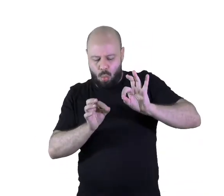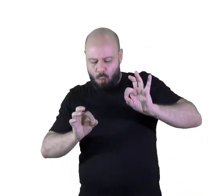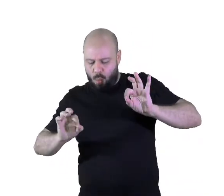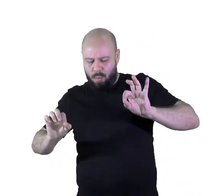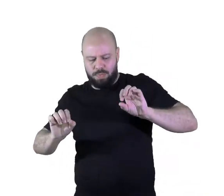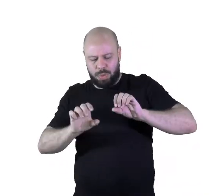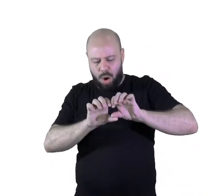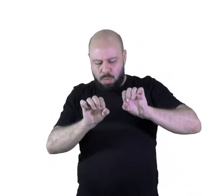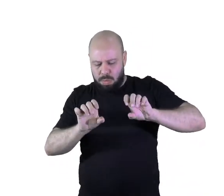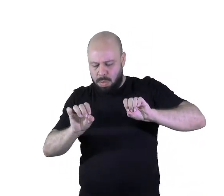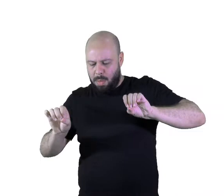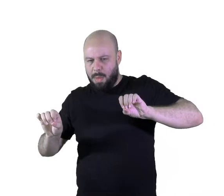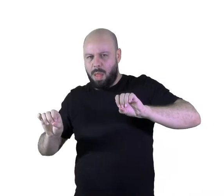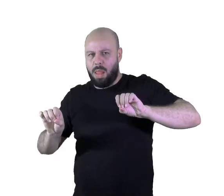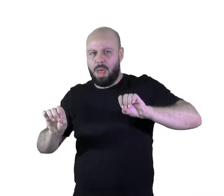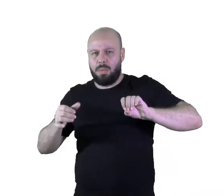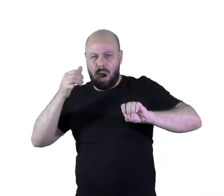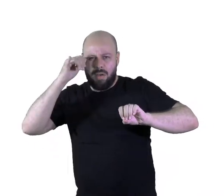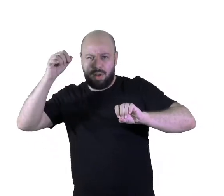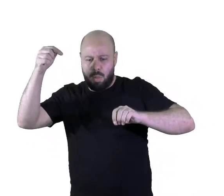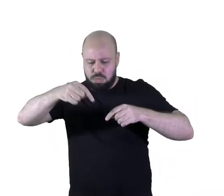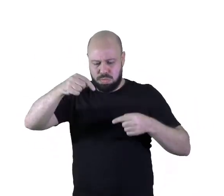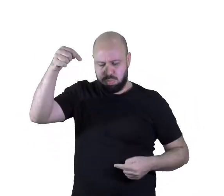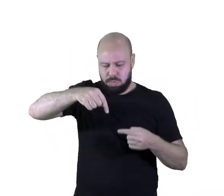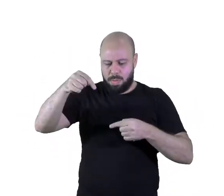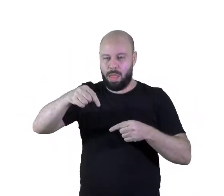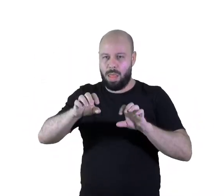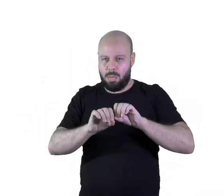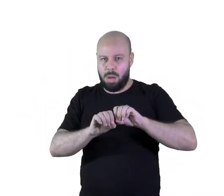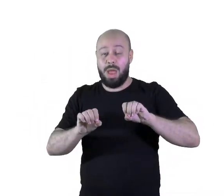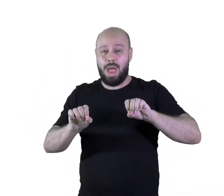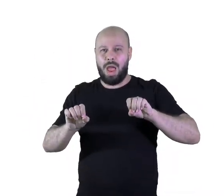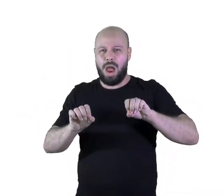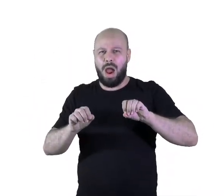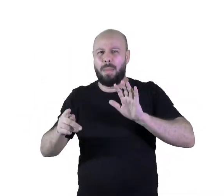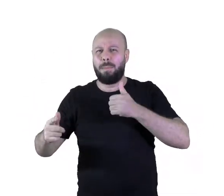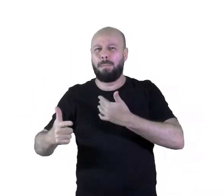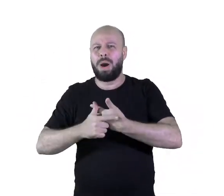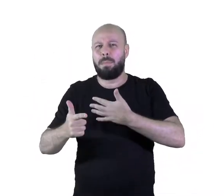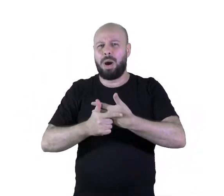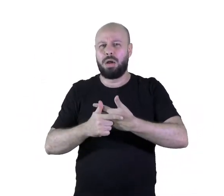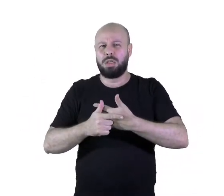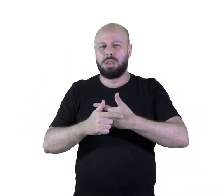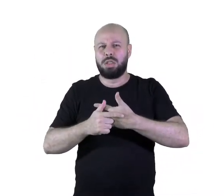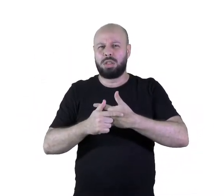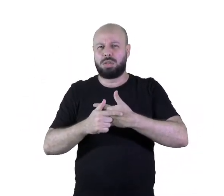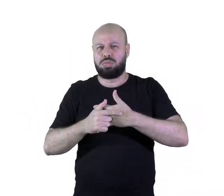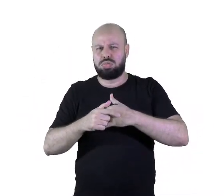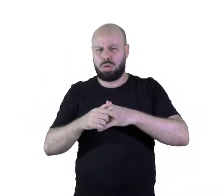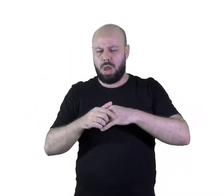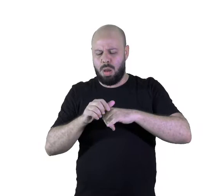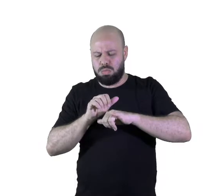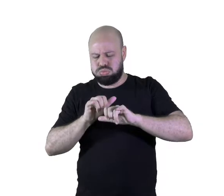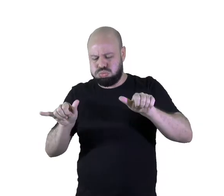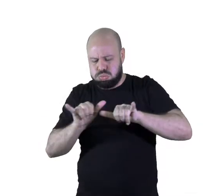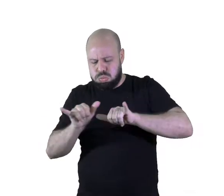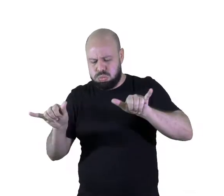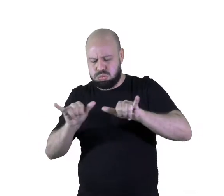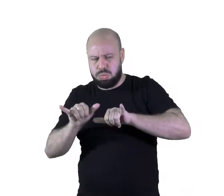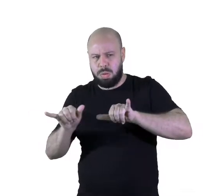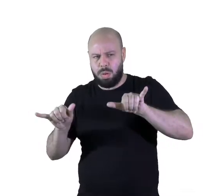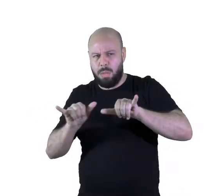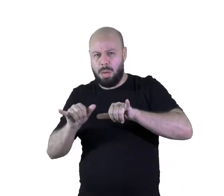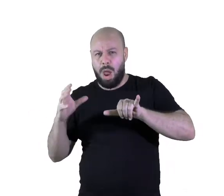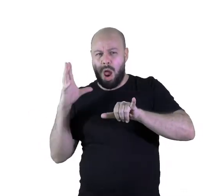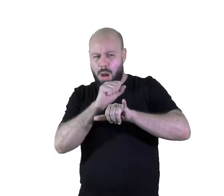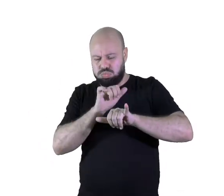o axônio produz e que tem a função de aumentar a velocidade dos impulsos nervosos.